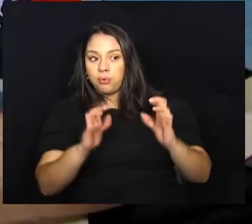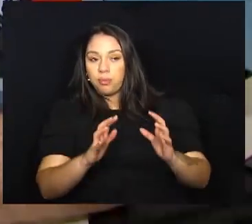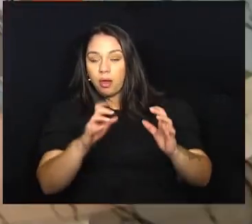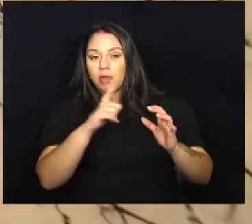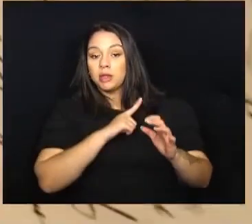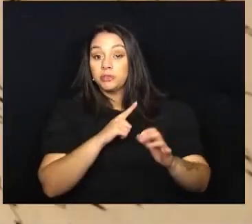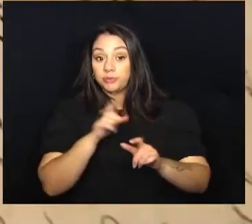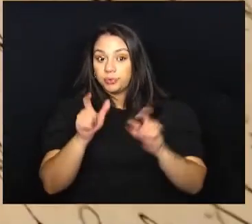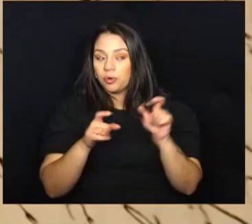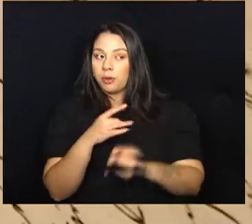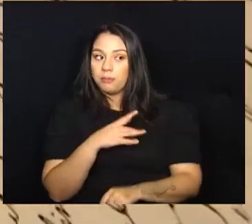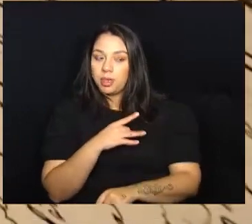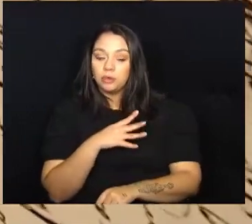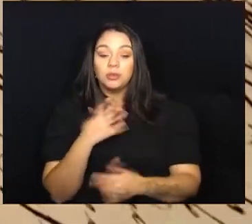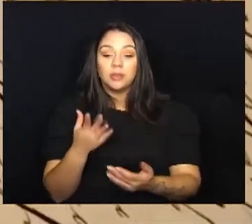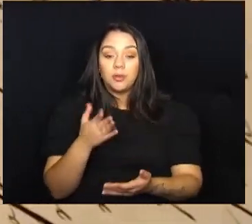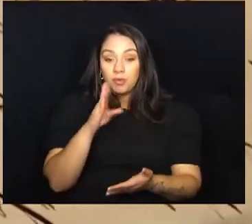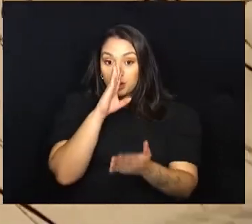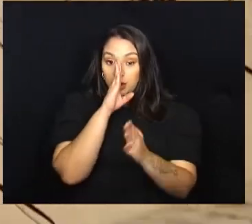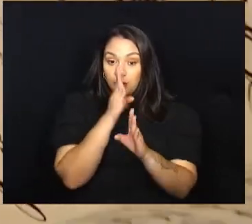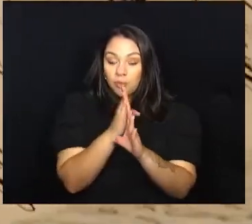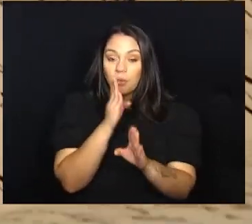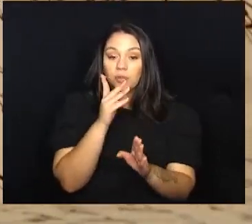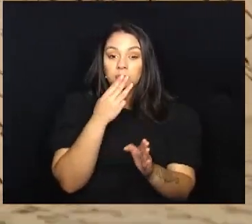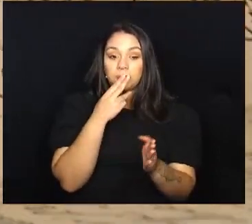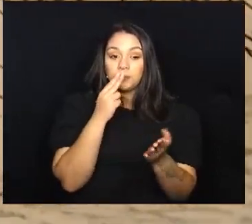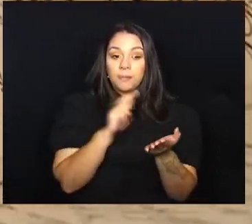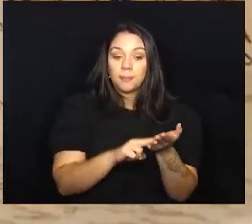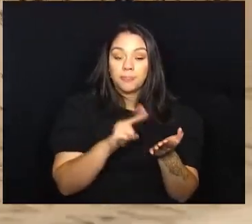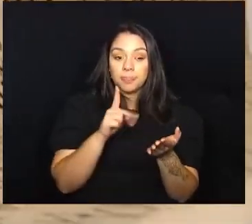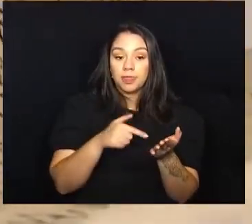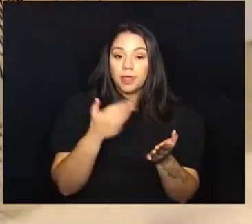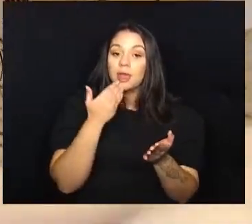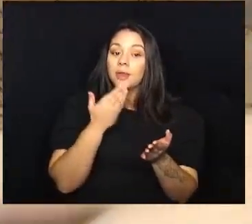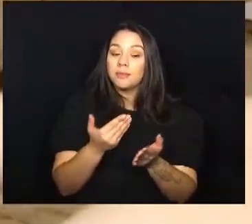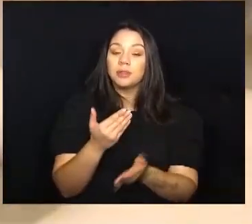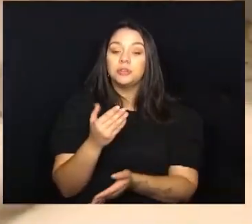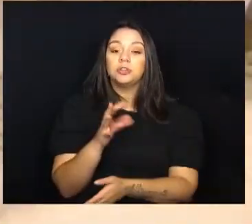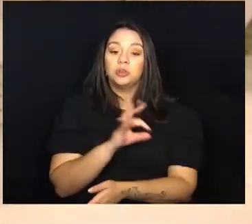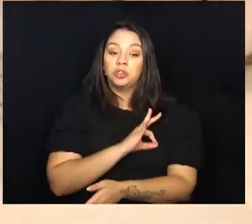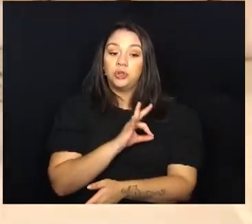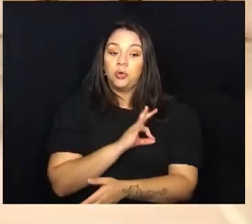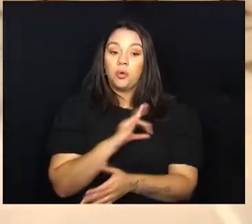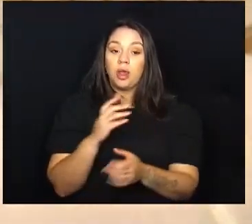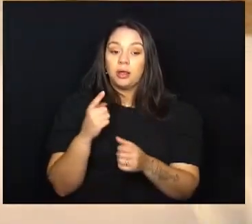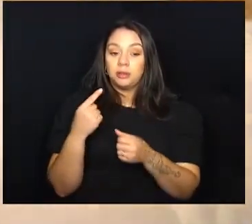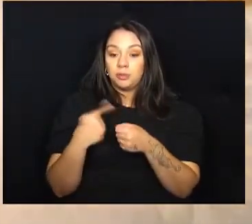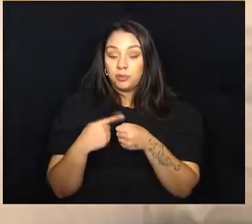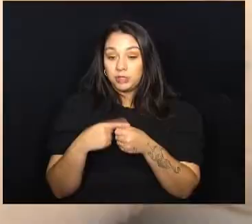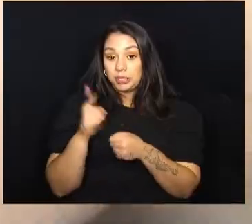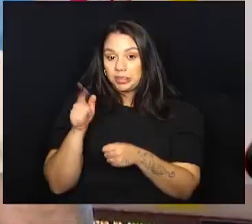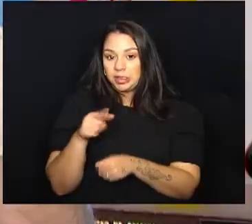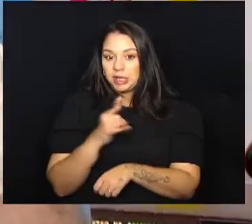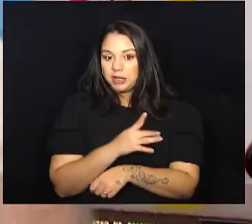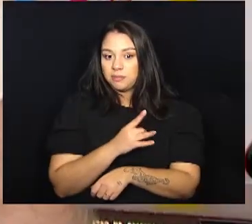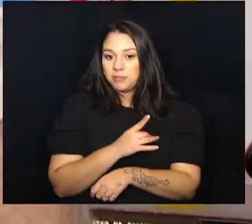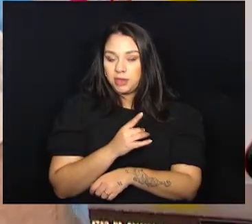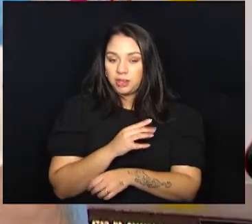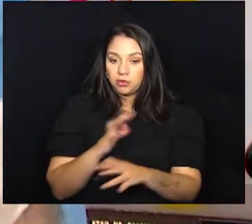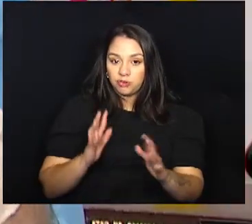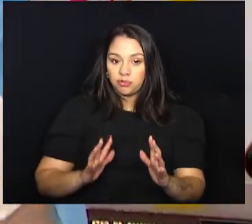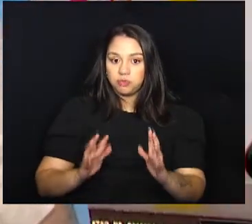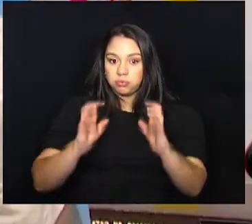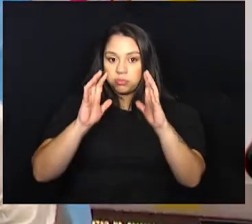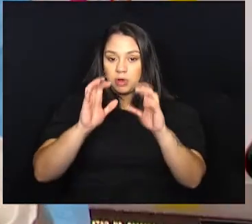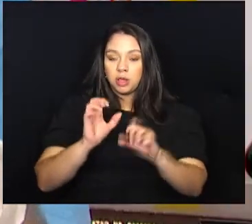de correspondência pedidos de vinda de guarda nacional por medo de um levante de escravizados. Nós temos um registro